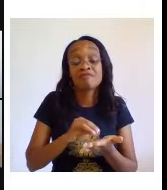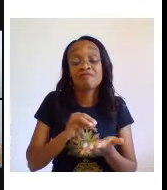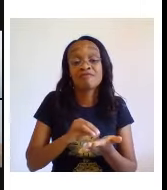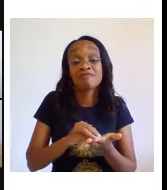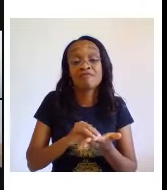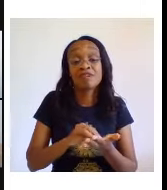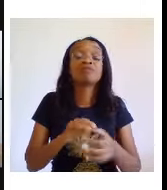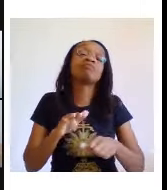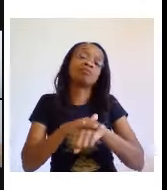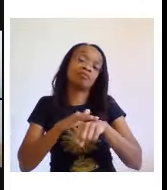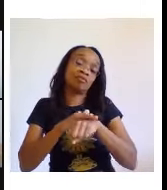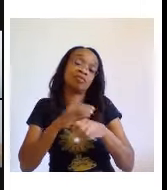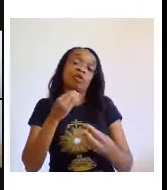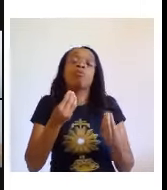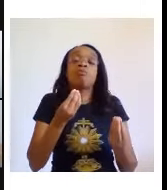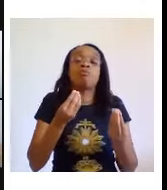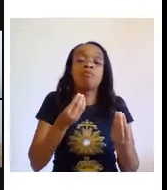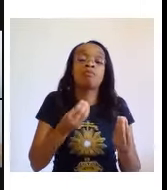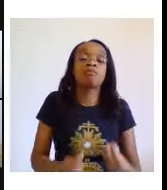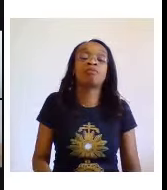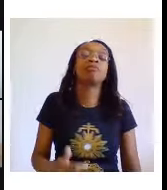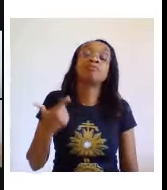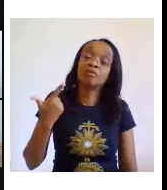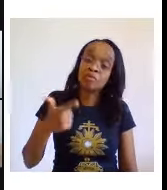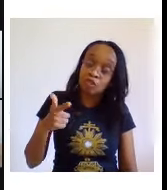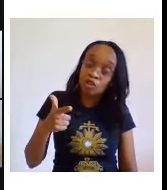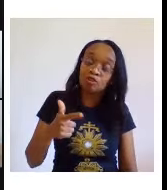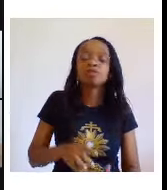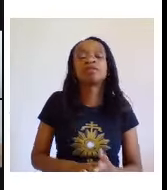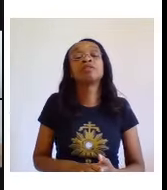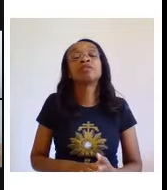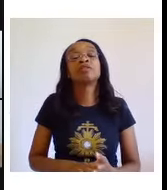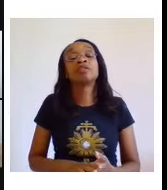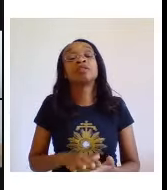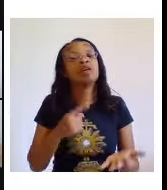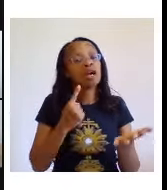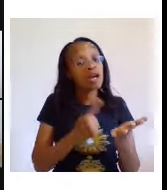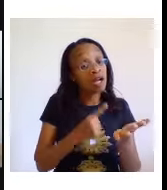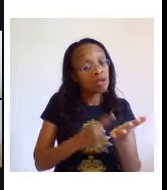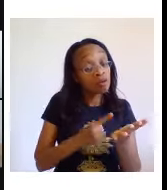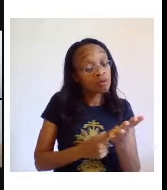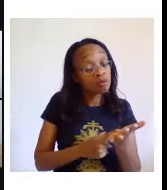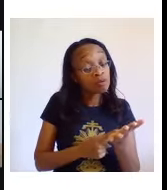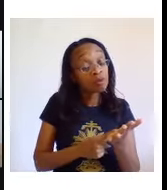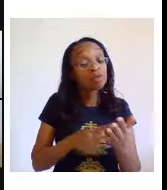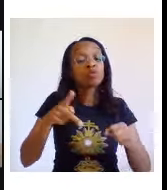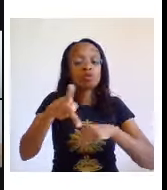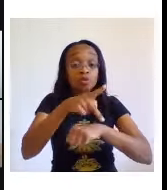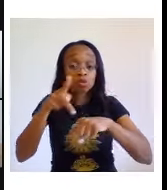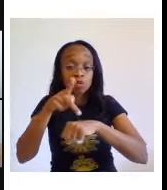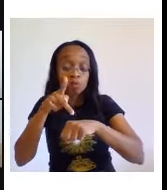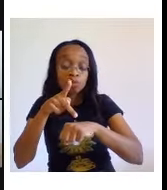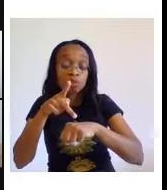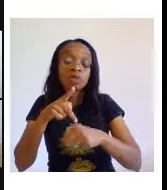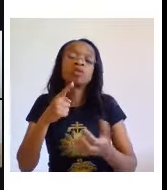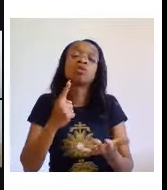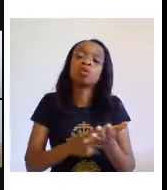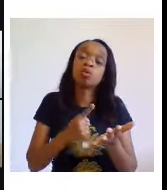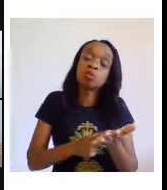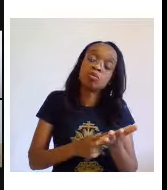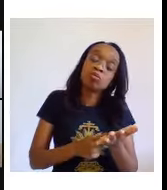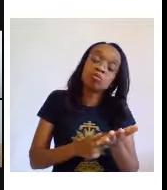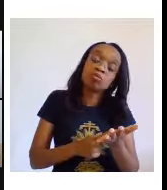marginal em toda essa discussão. Então, de novo, foi vamos dizer assim, um acordo imperfeito, mas teve